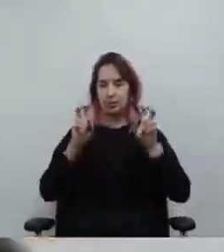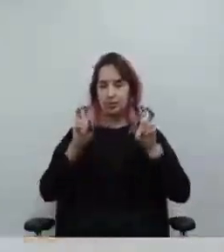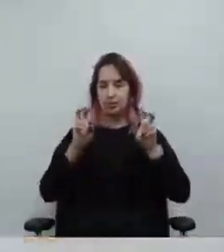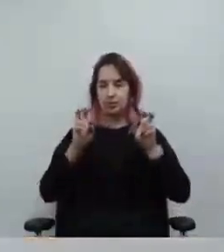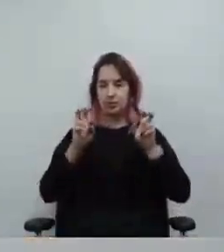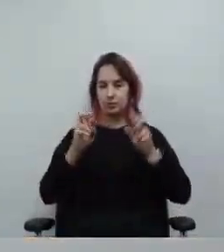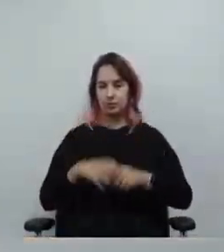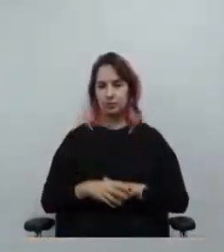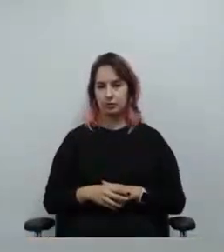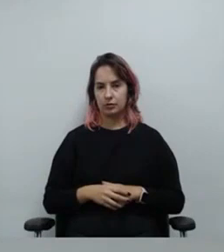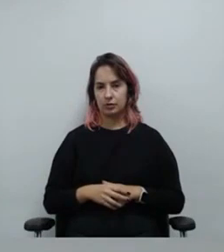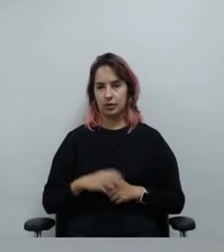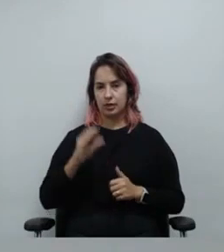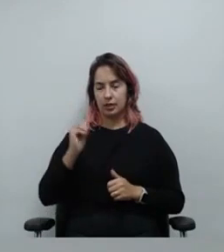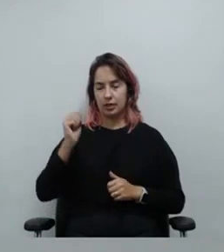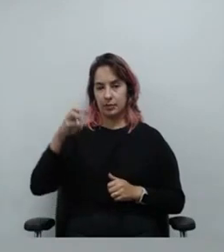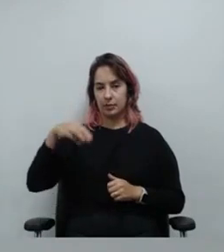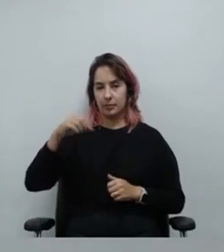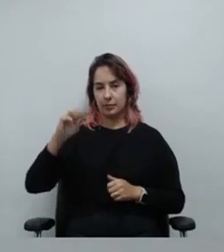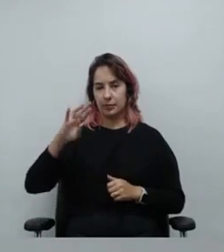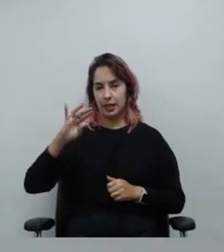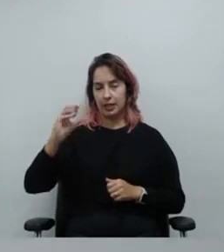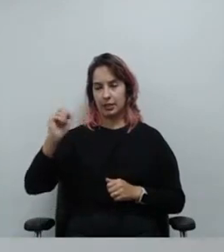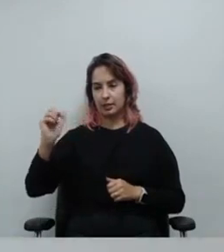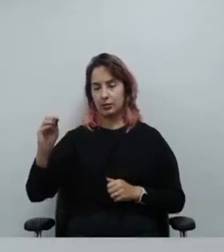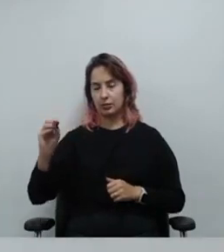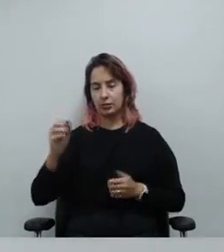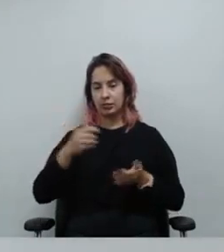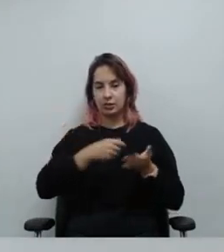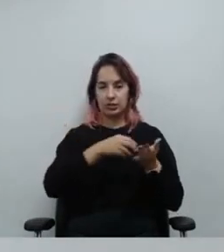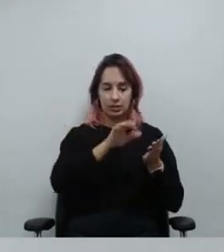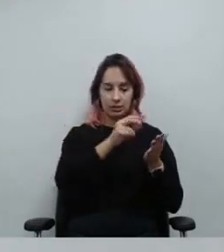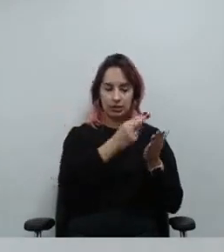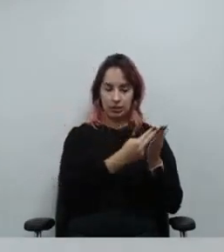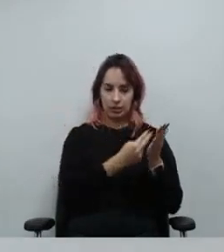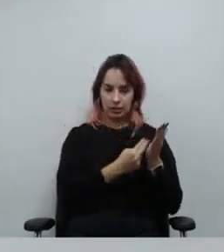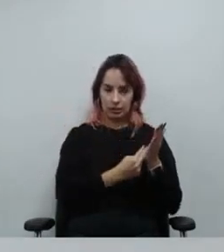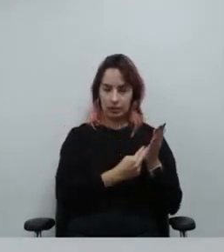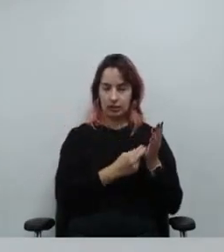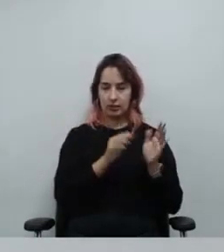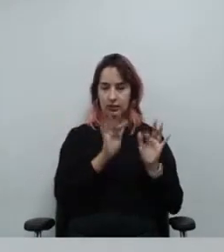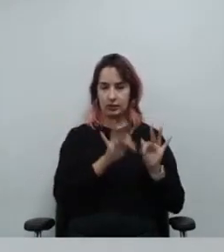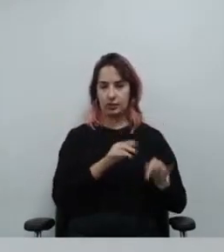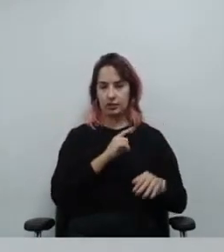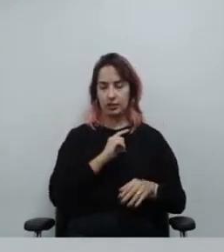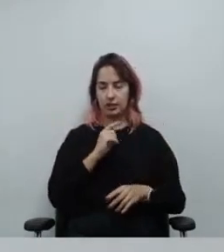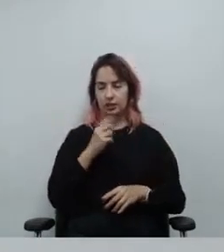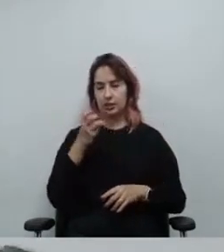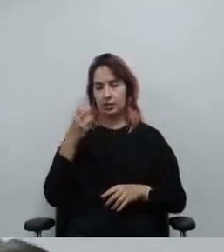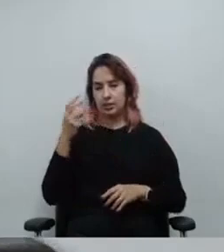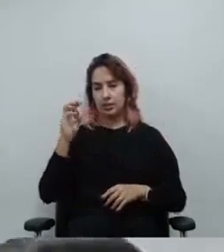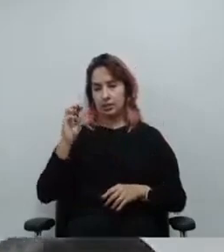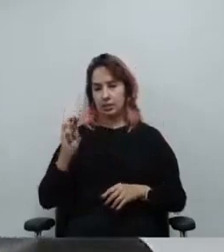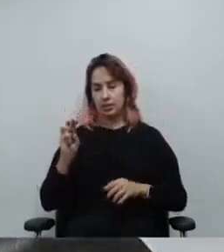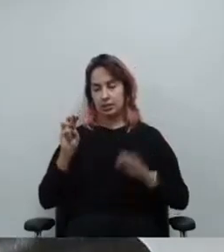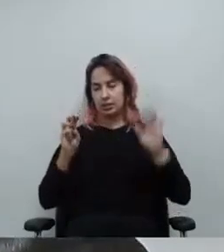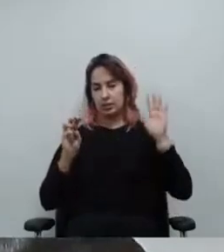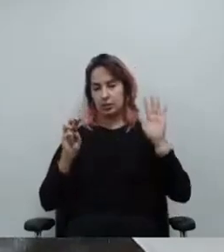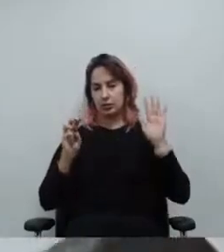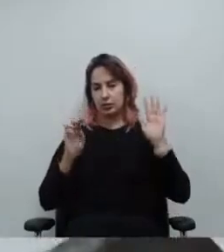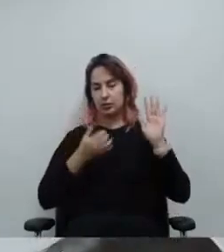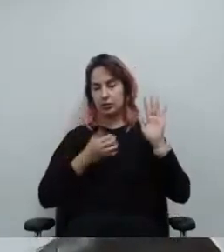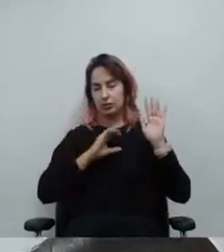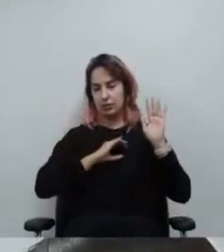pelo conselheiro Rafael Camarão, na lista final aqui, há 5 candidatos que constam,